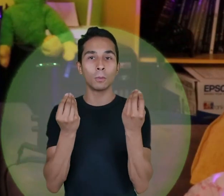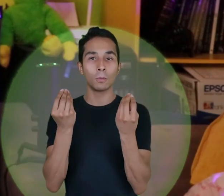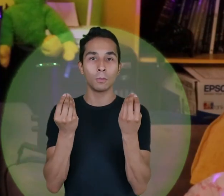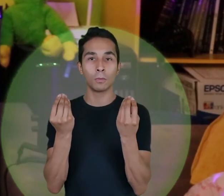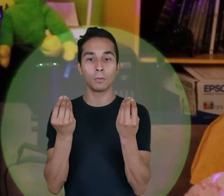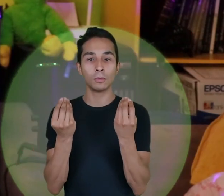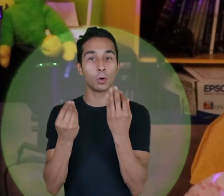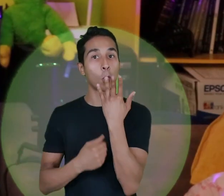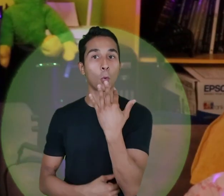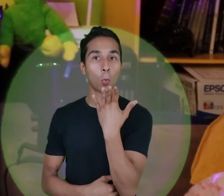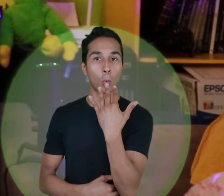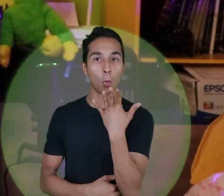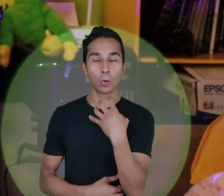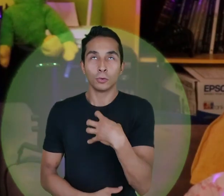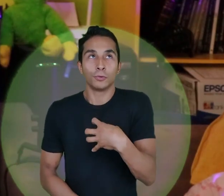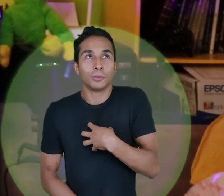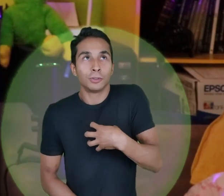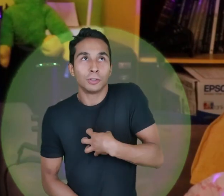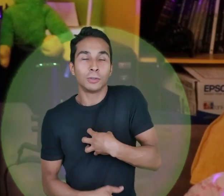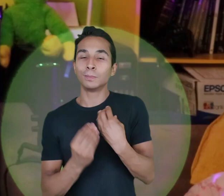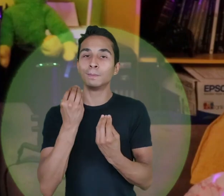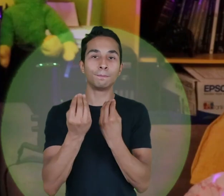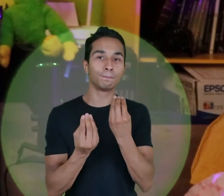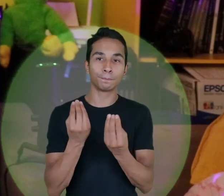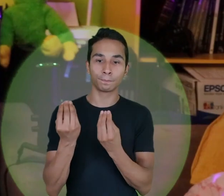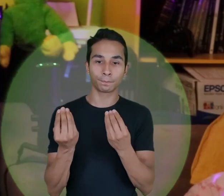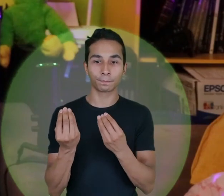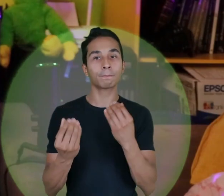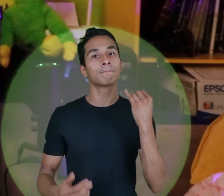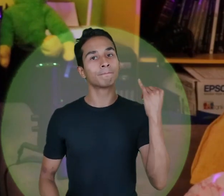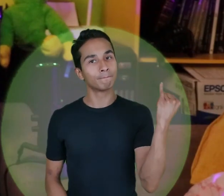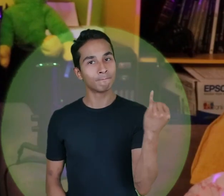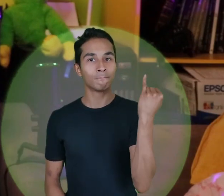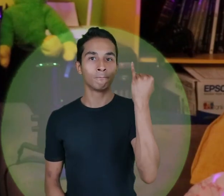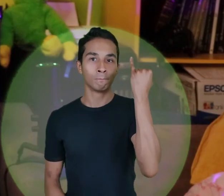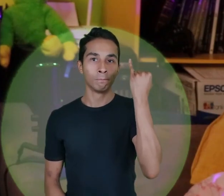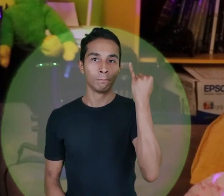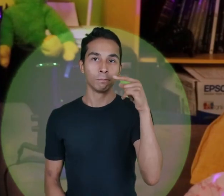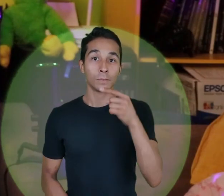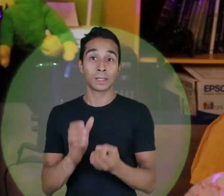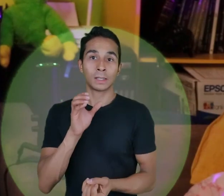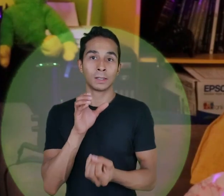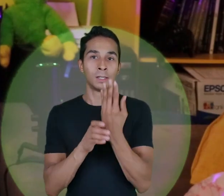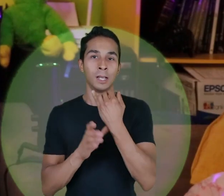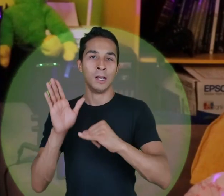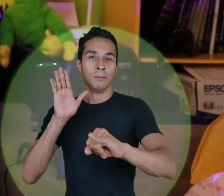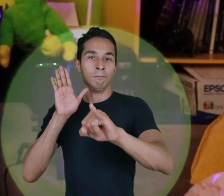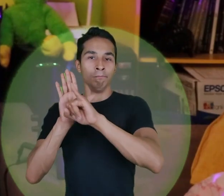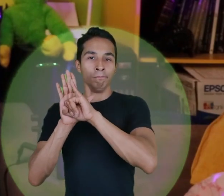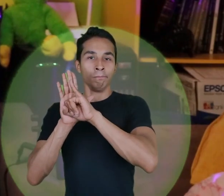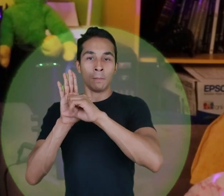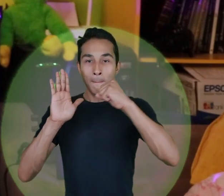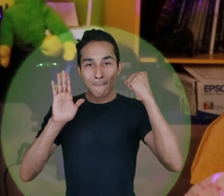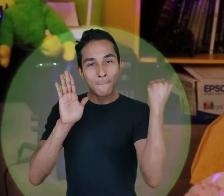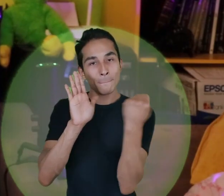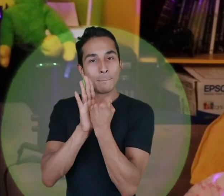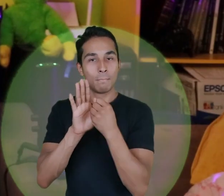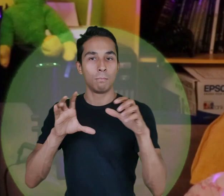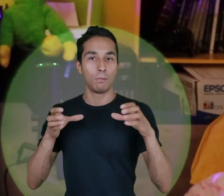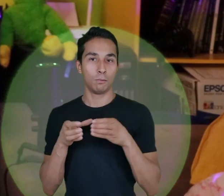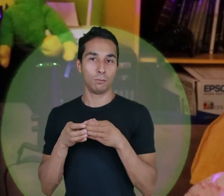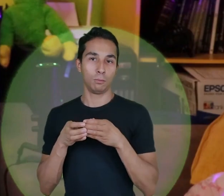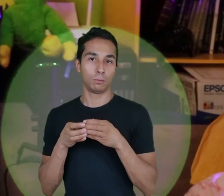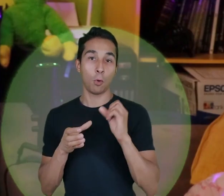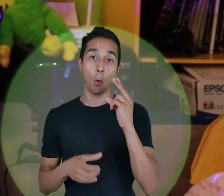passar com aquilo, quais são as cores, os formatos. É muito interessante você ver a sua identidade ali, a marca sua ali, do